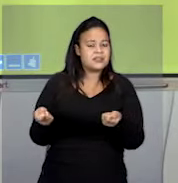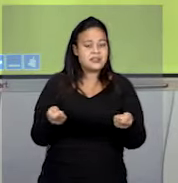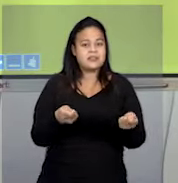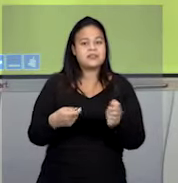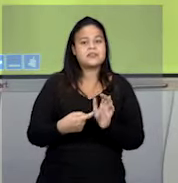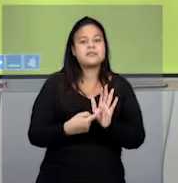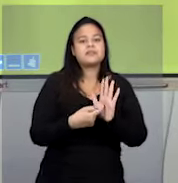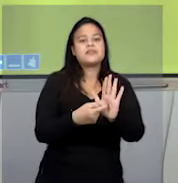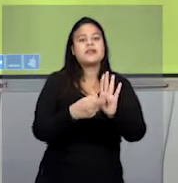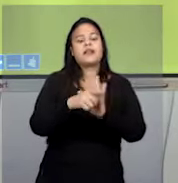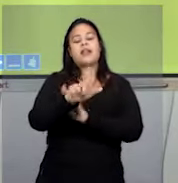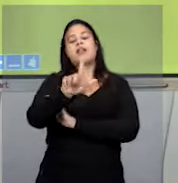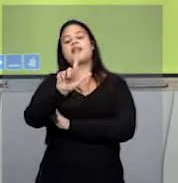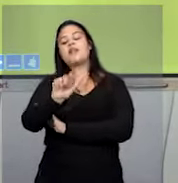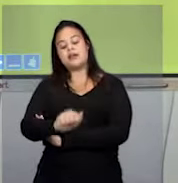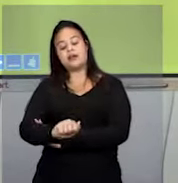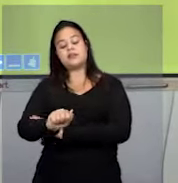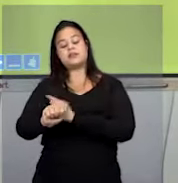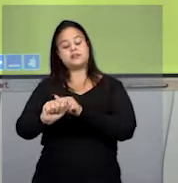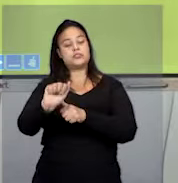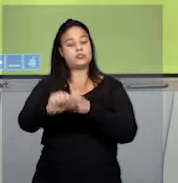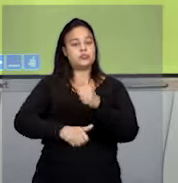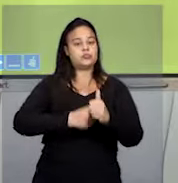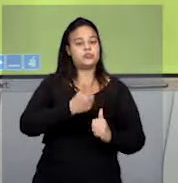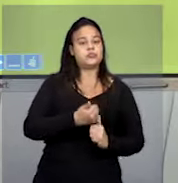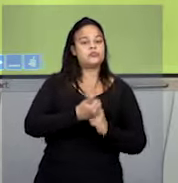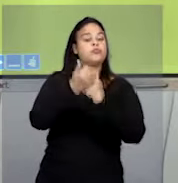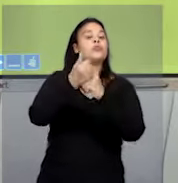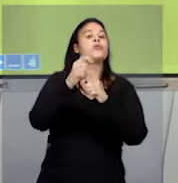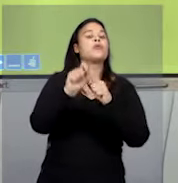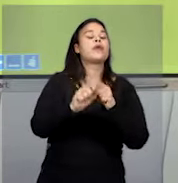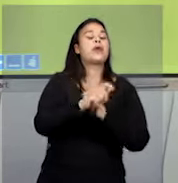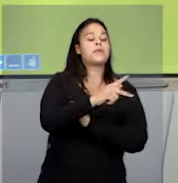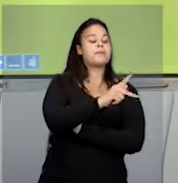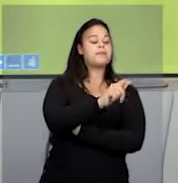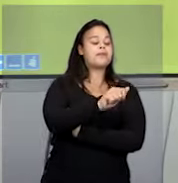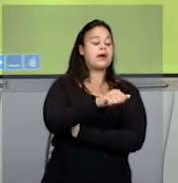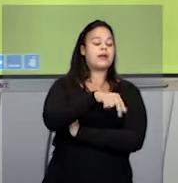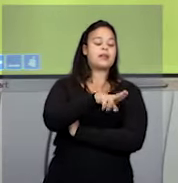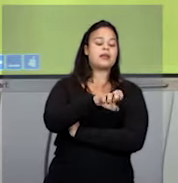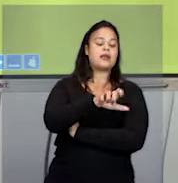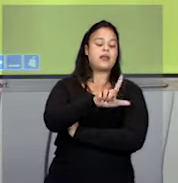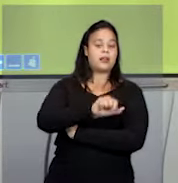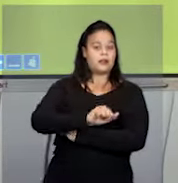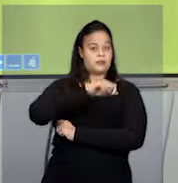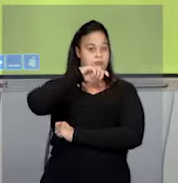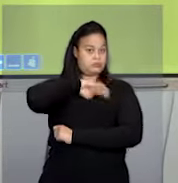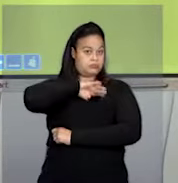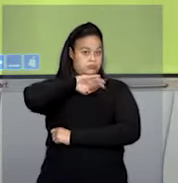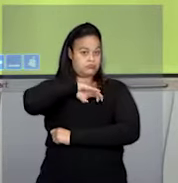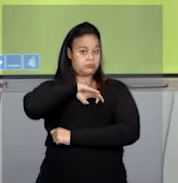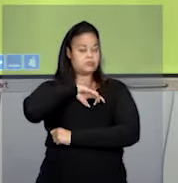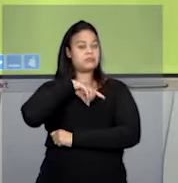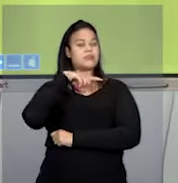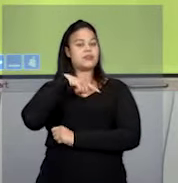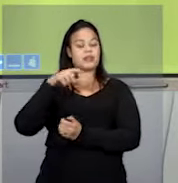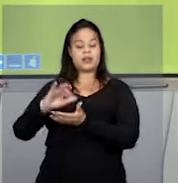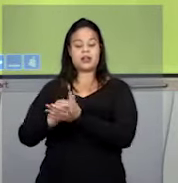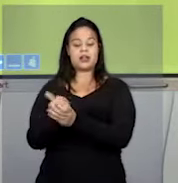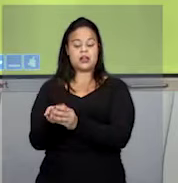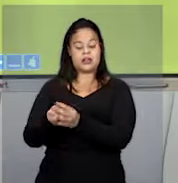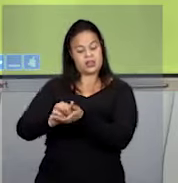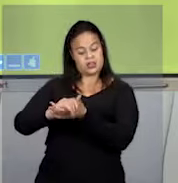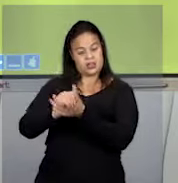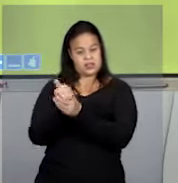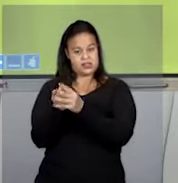identificada no lá. O lá substituindo panela, pronome. Aqui você vai ver o detergente